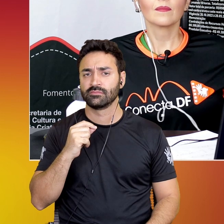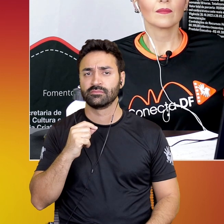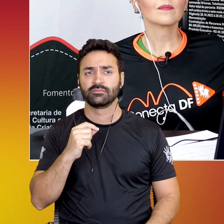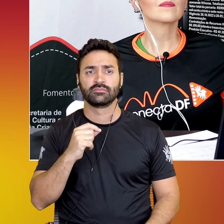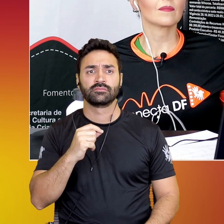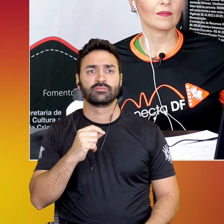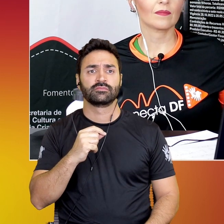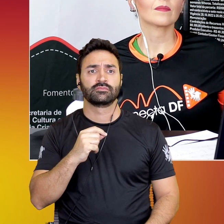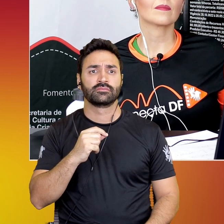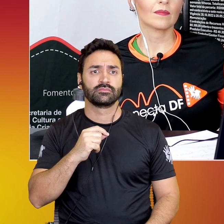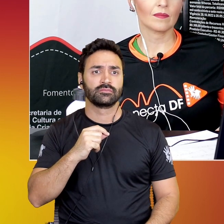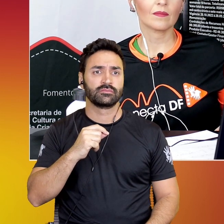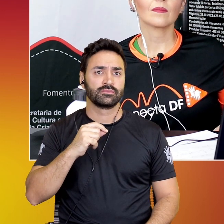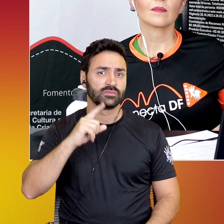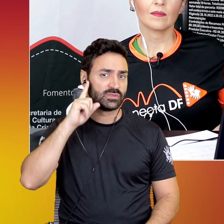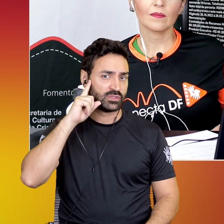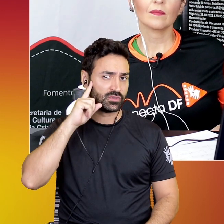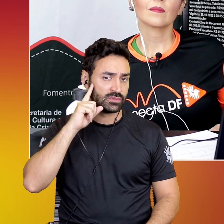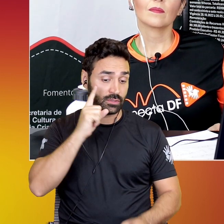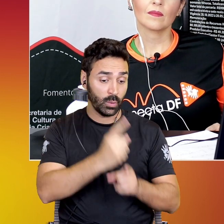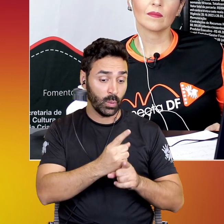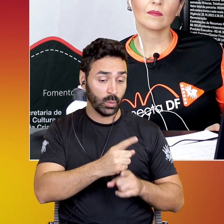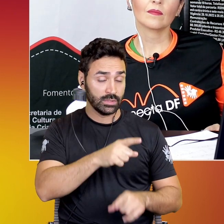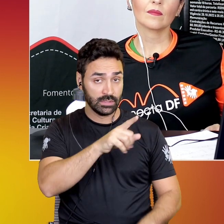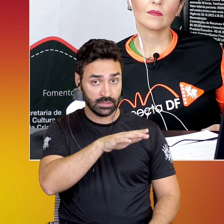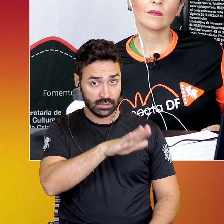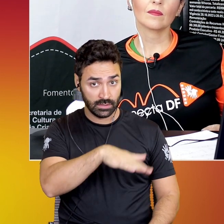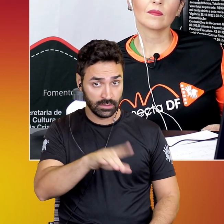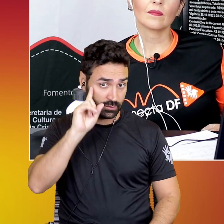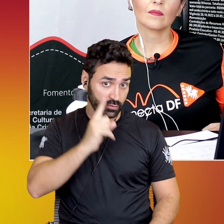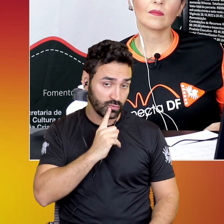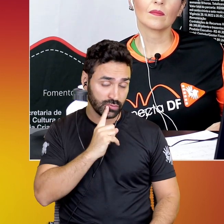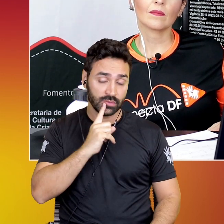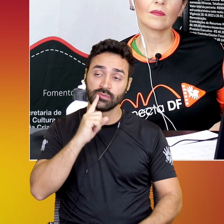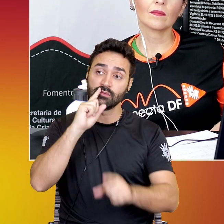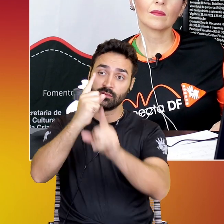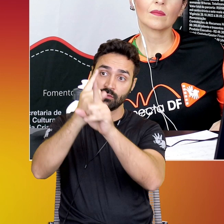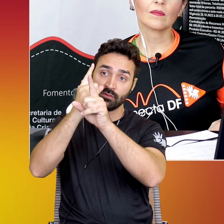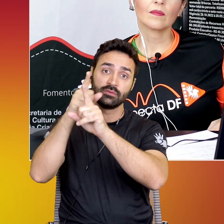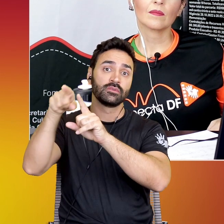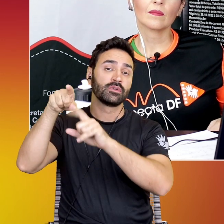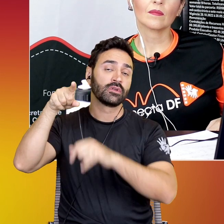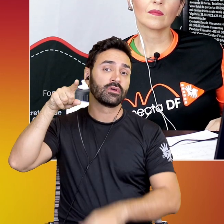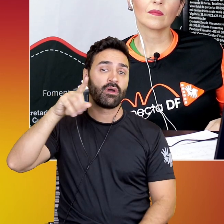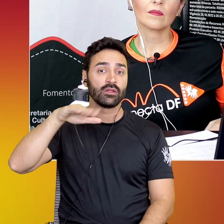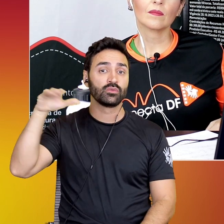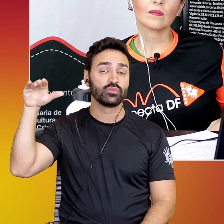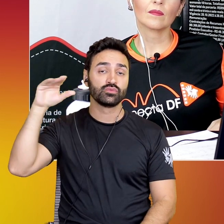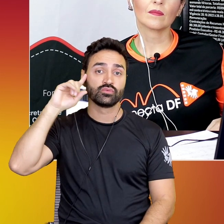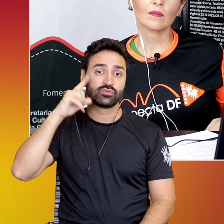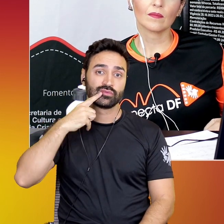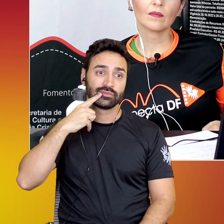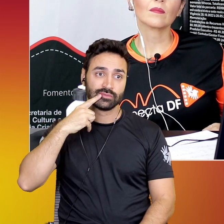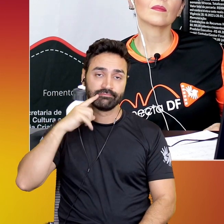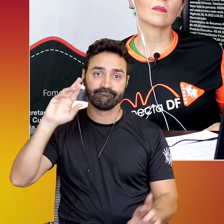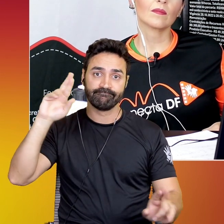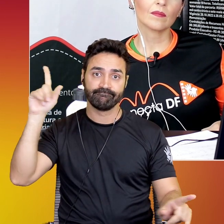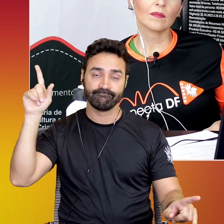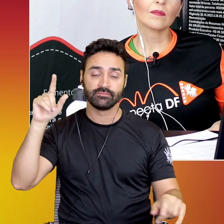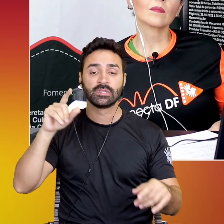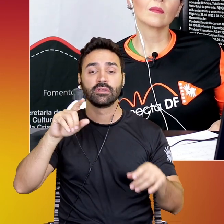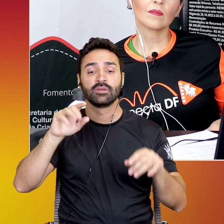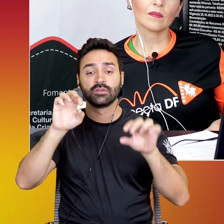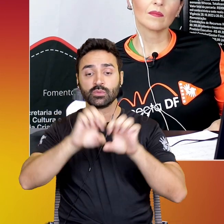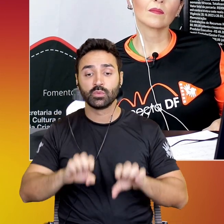tem um diagnóstico de uma criança surda. Só que eu acho que toda a estrutura vem muito mais do que